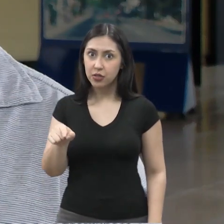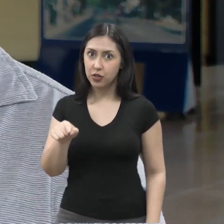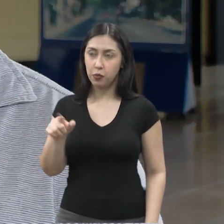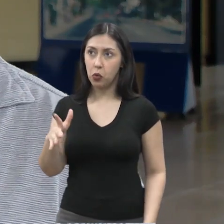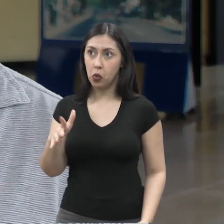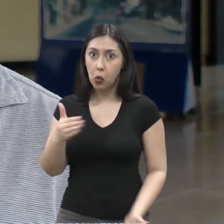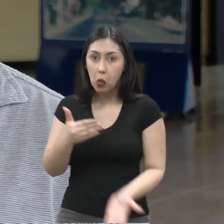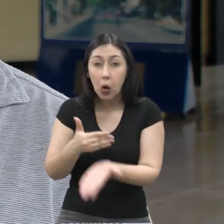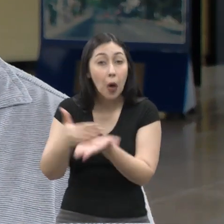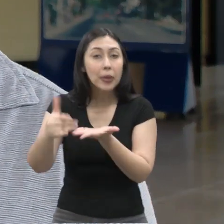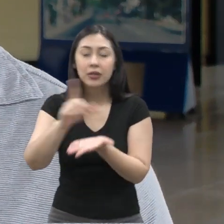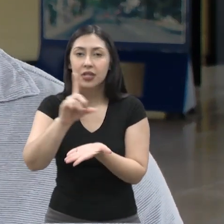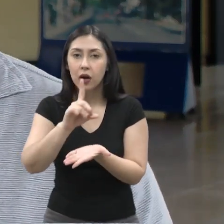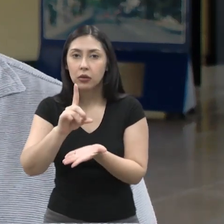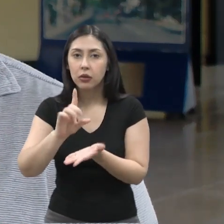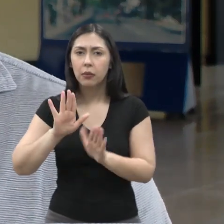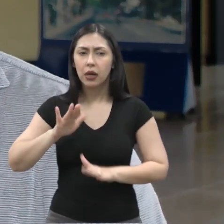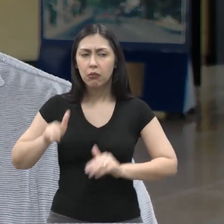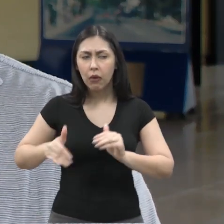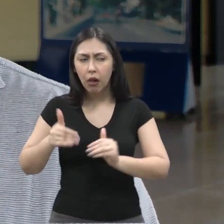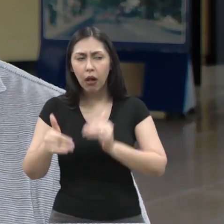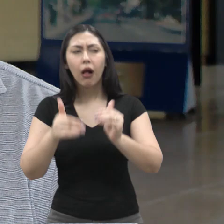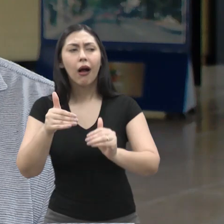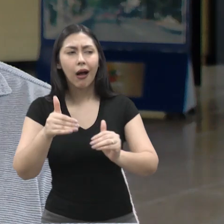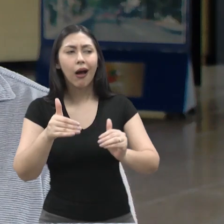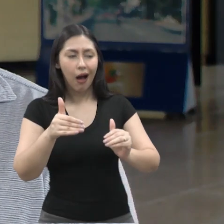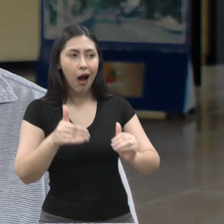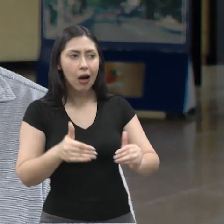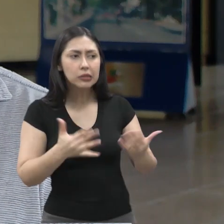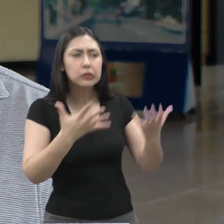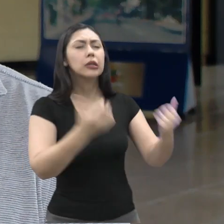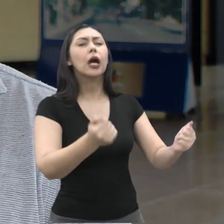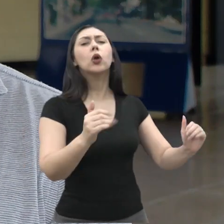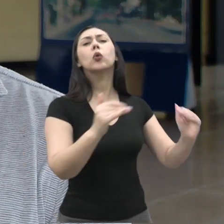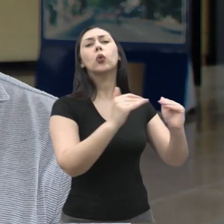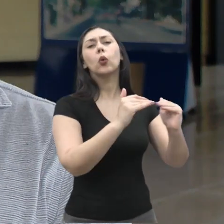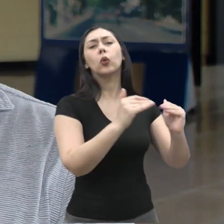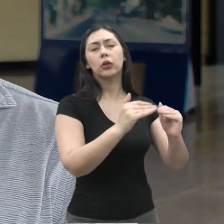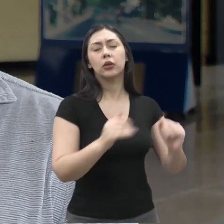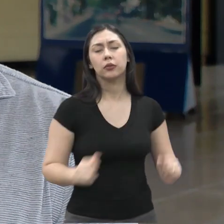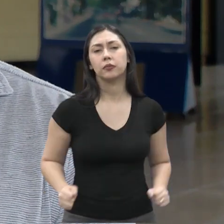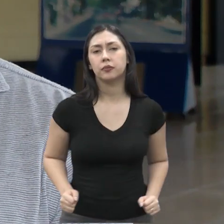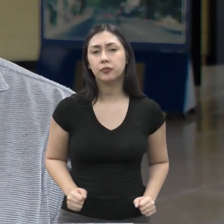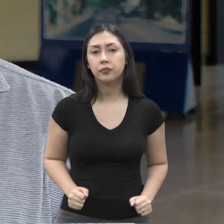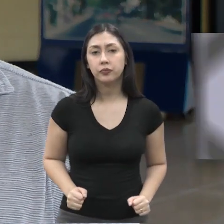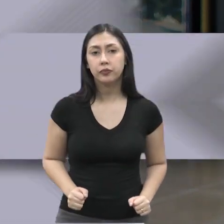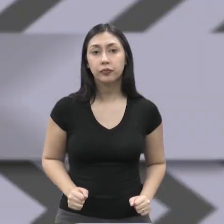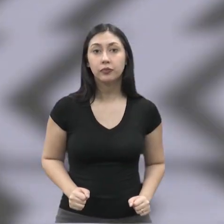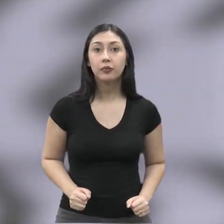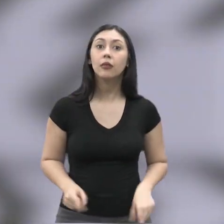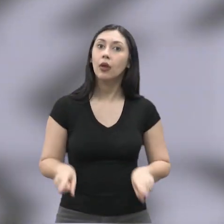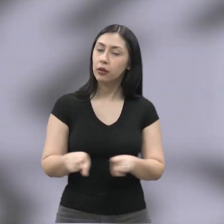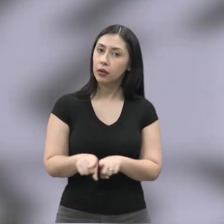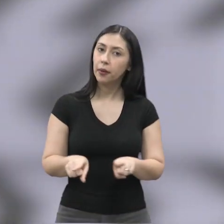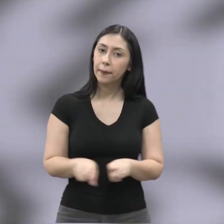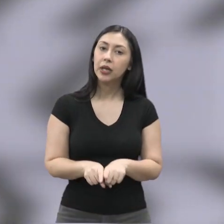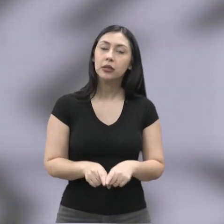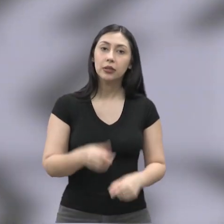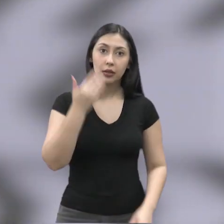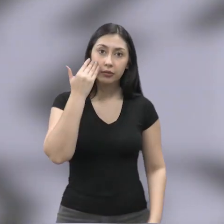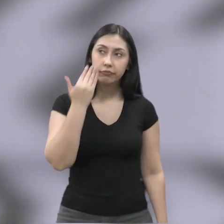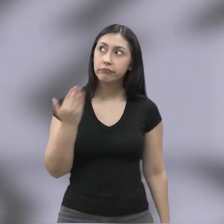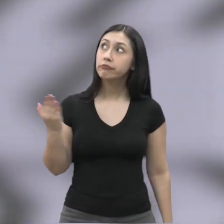adesistas, para a causa republicana, e aí sim vão tomar parte no movimento lá de novembro de 1889. E aí um